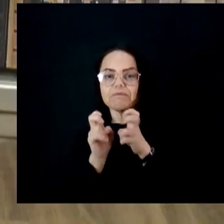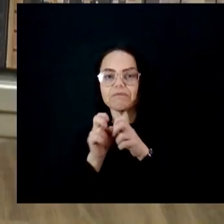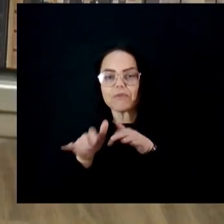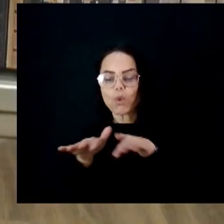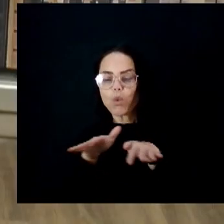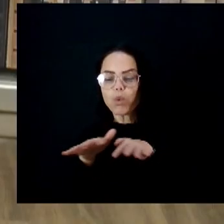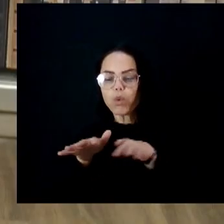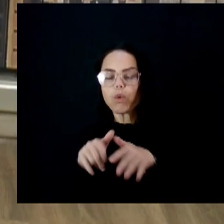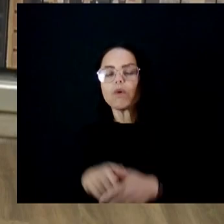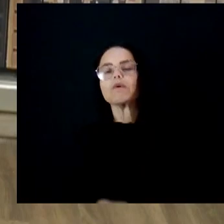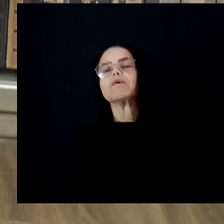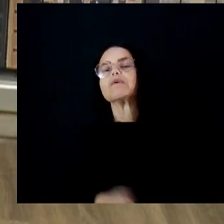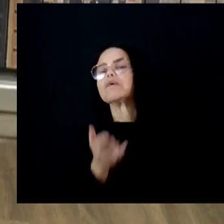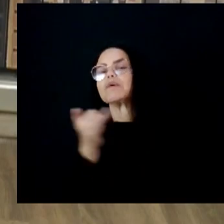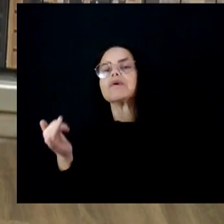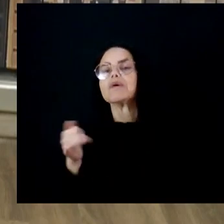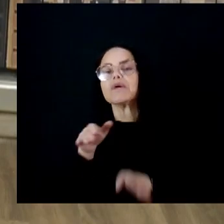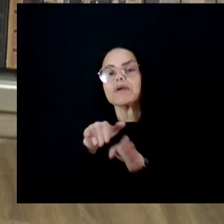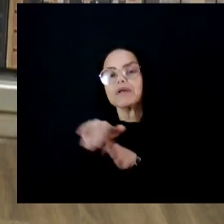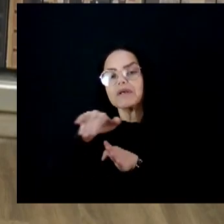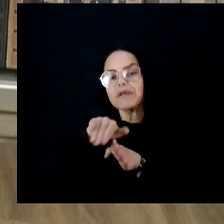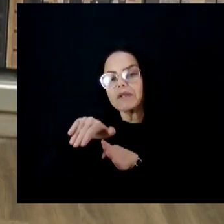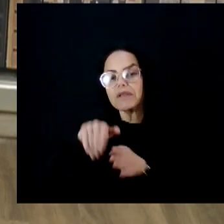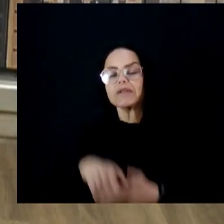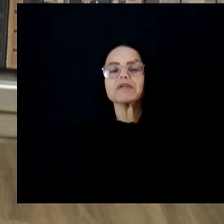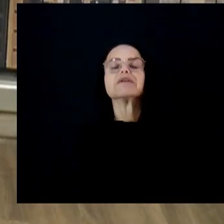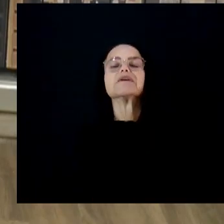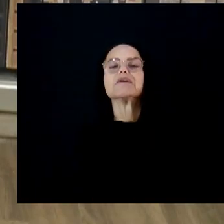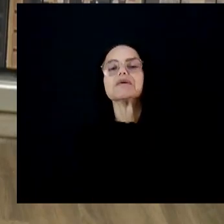quais são as orientações para ela se proteger?